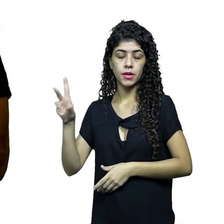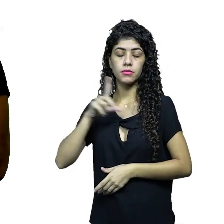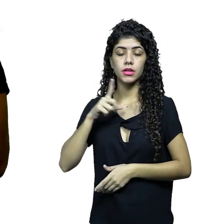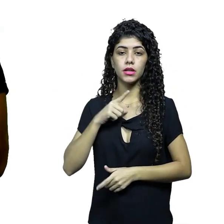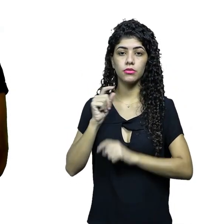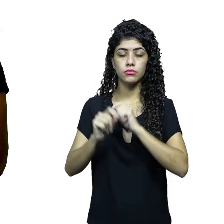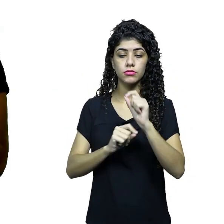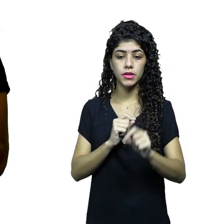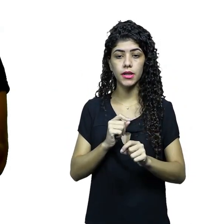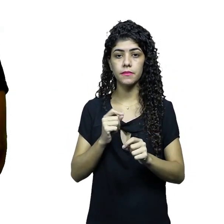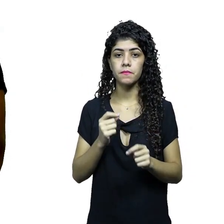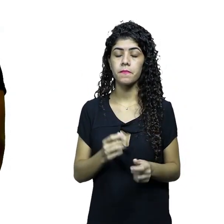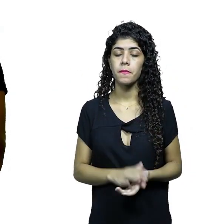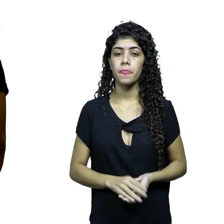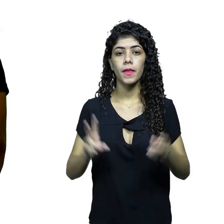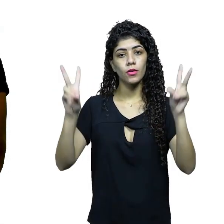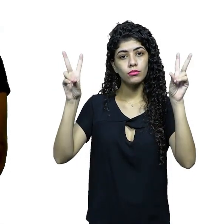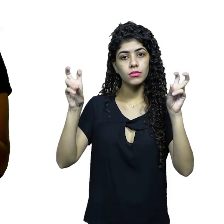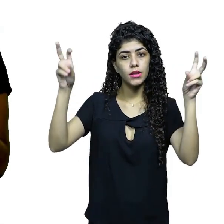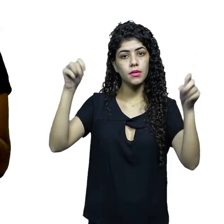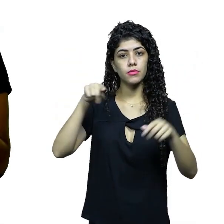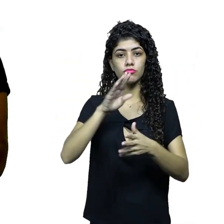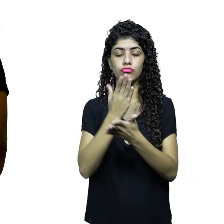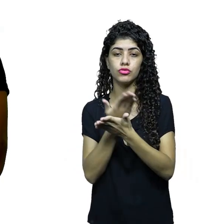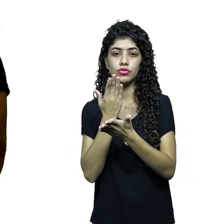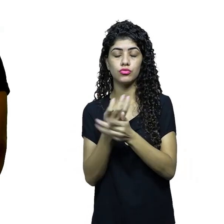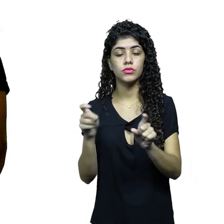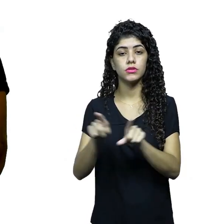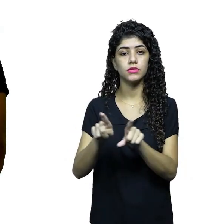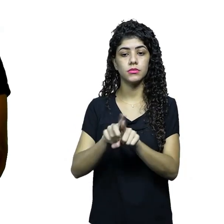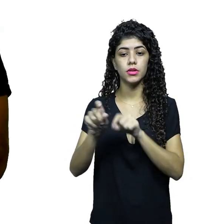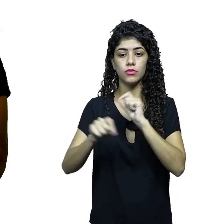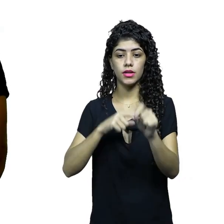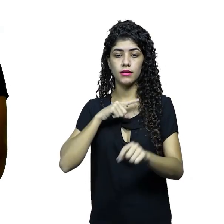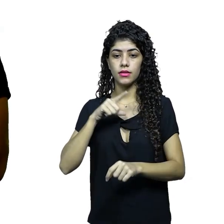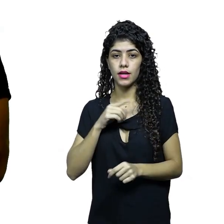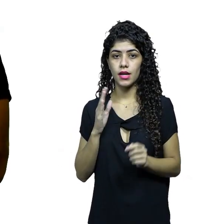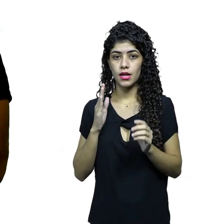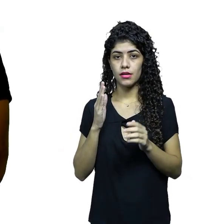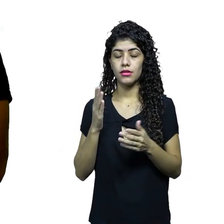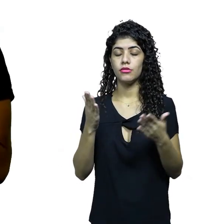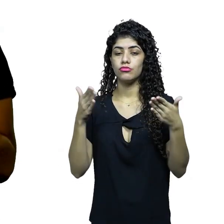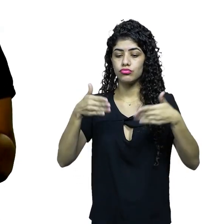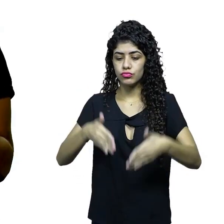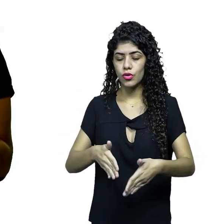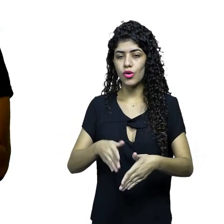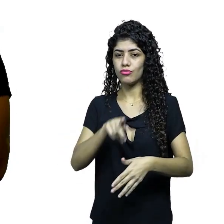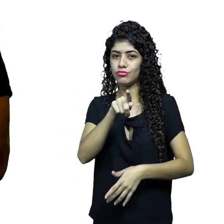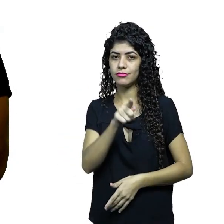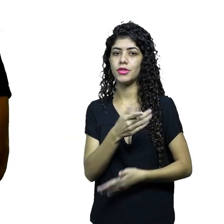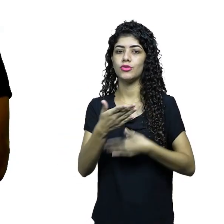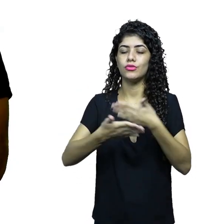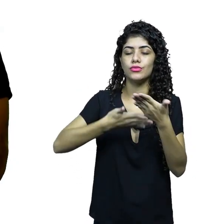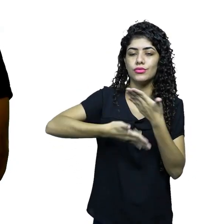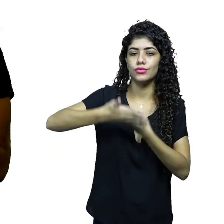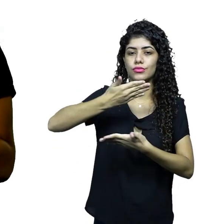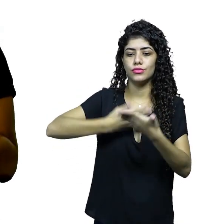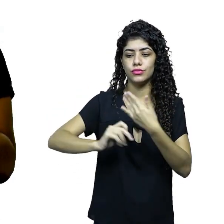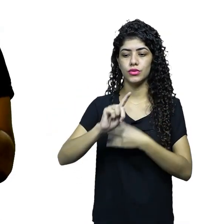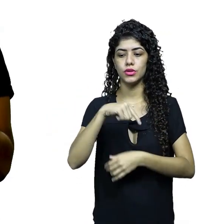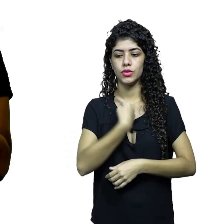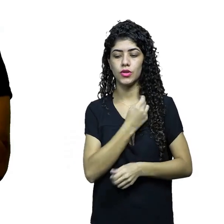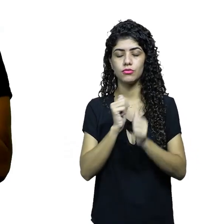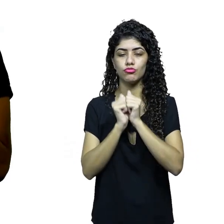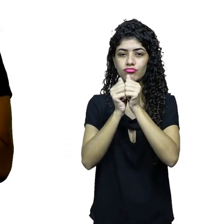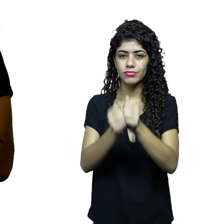nós colocamos conteúdo para que vocês estudem e também tem mais um fórum para vocês participarem, que